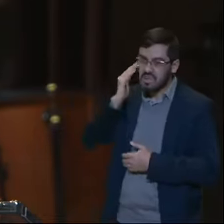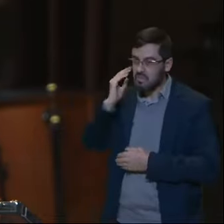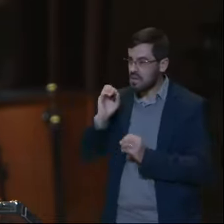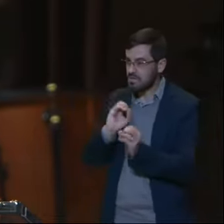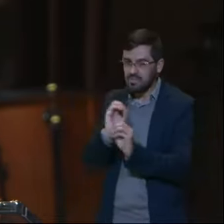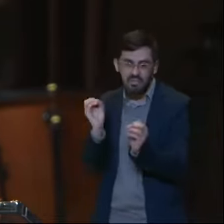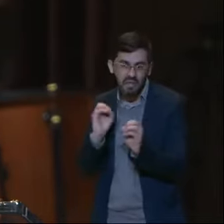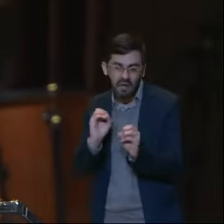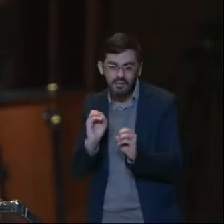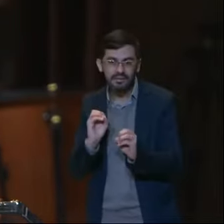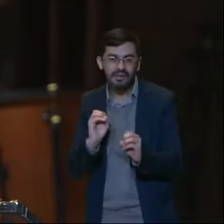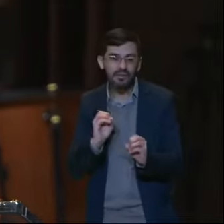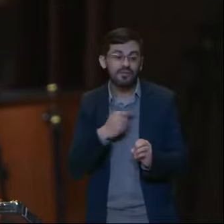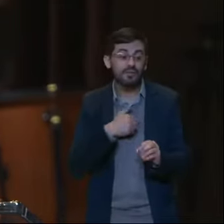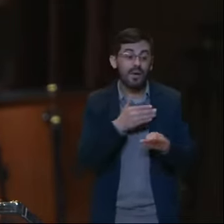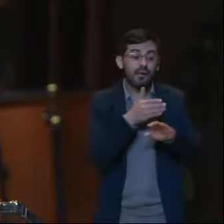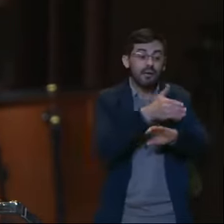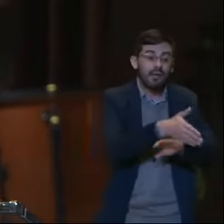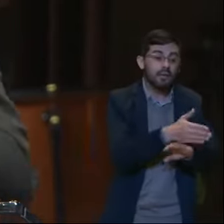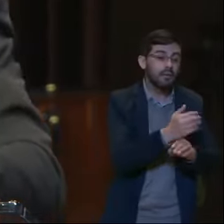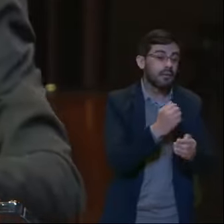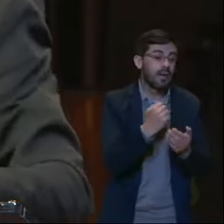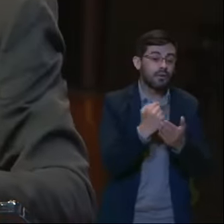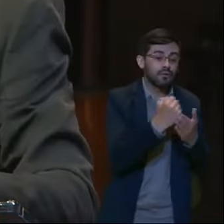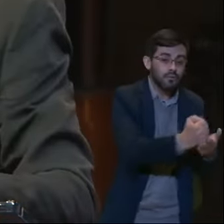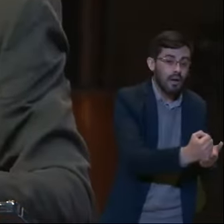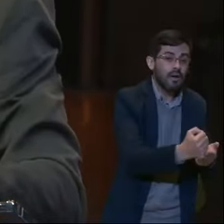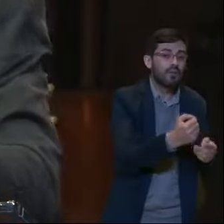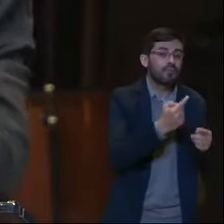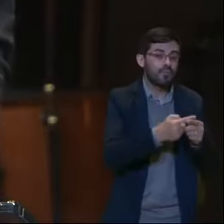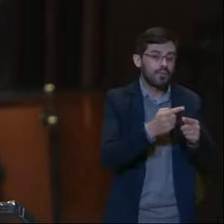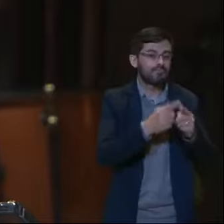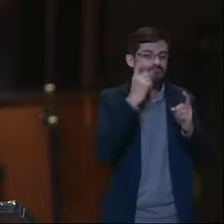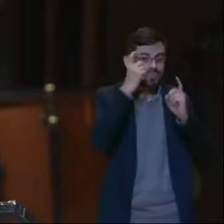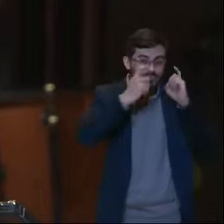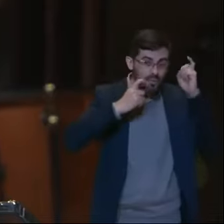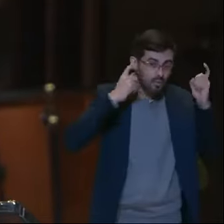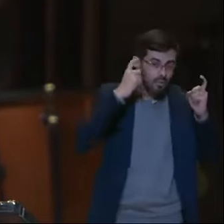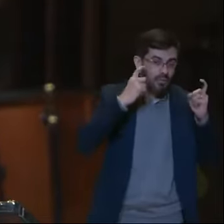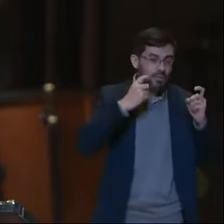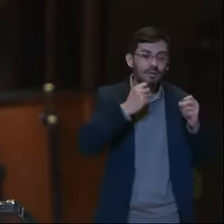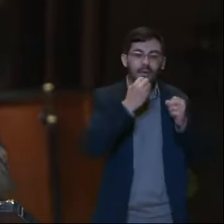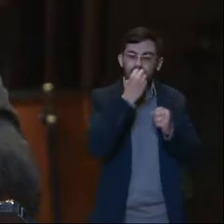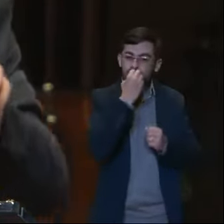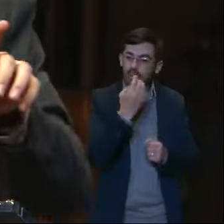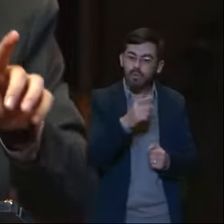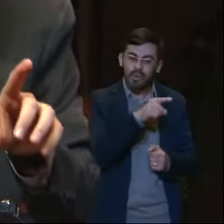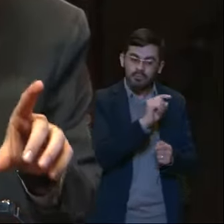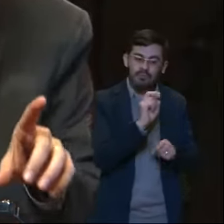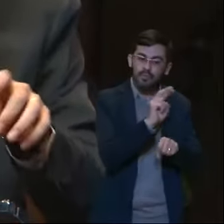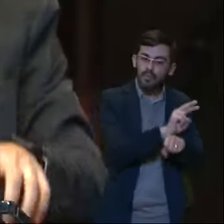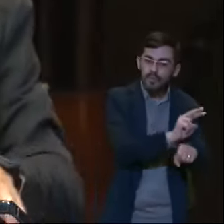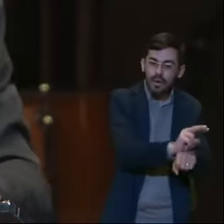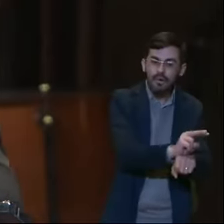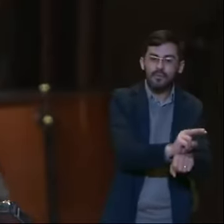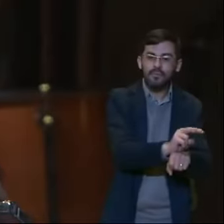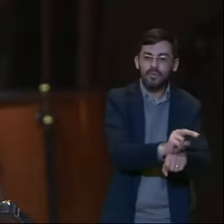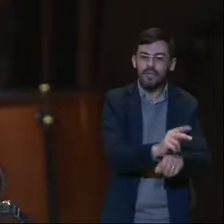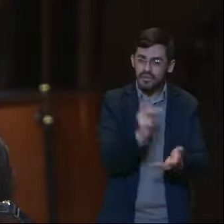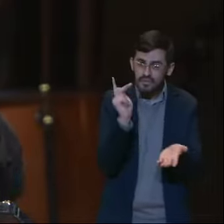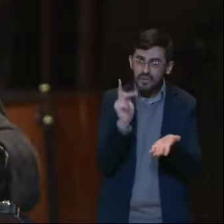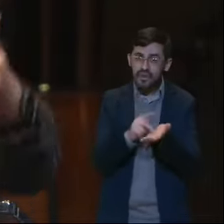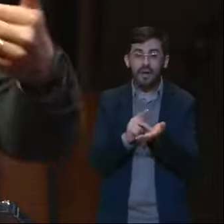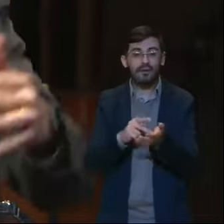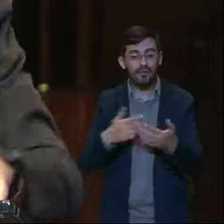sem soar trombetas, você está ali porque você se importa com aquela pessoa. Porque você quer o bem dela. Isso é o que Jesus quer de nós